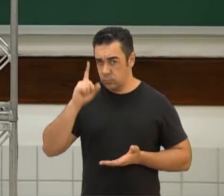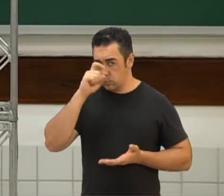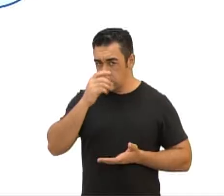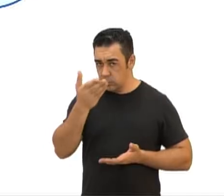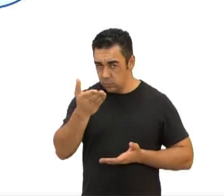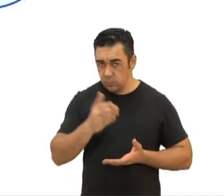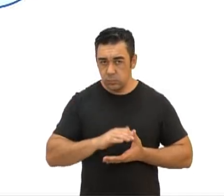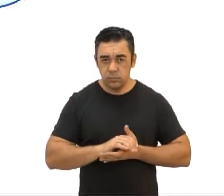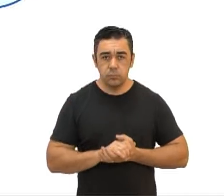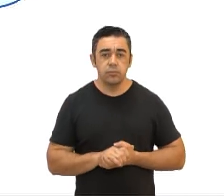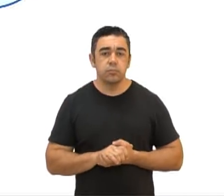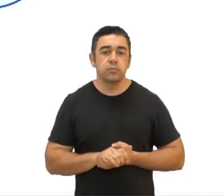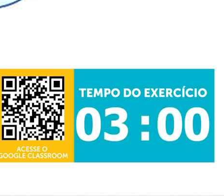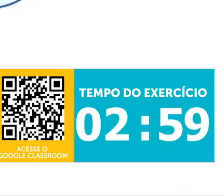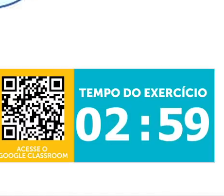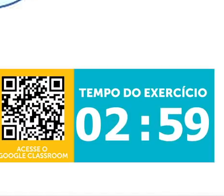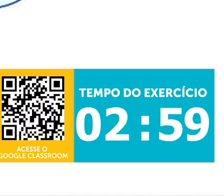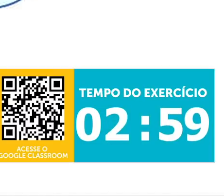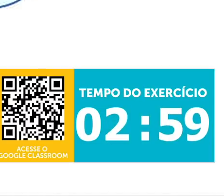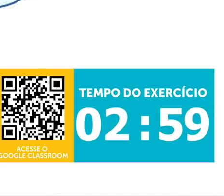exercício.